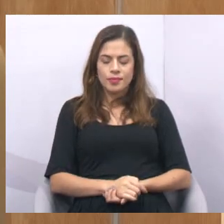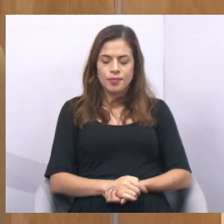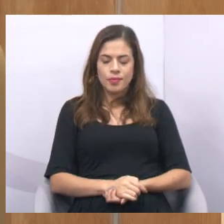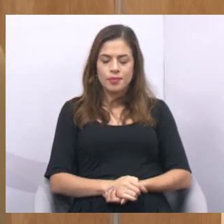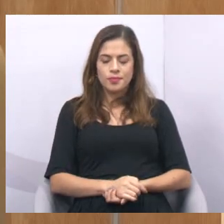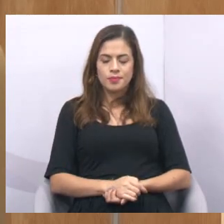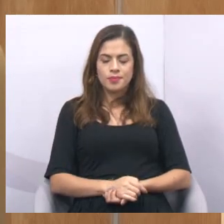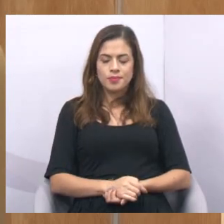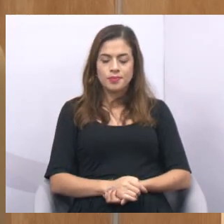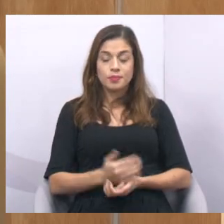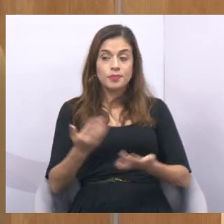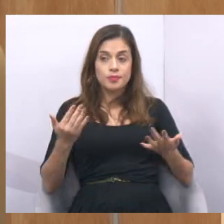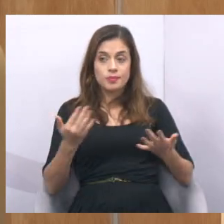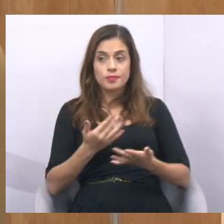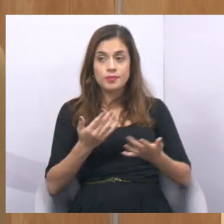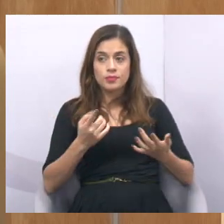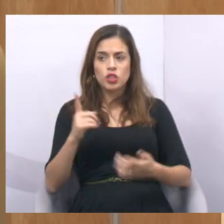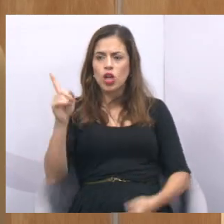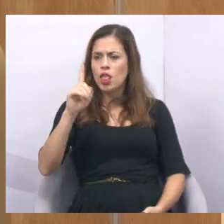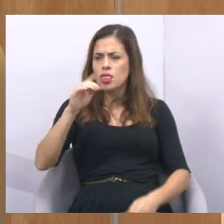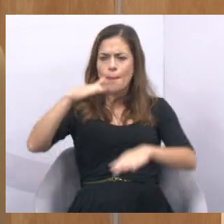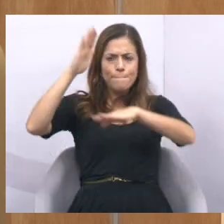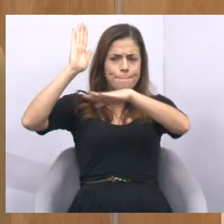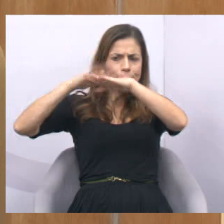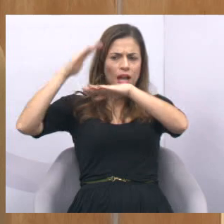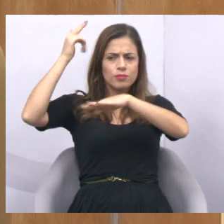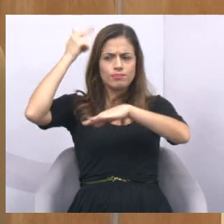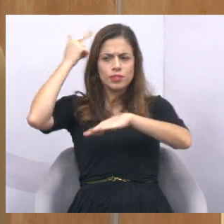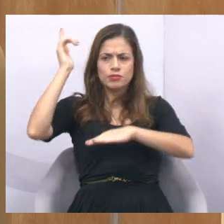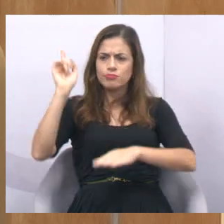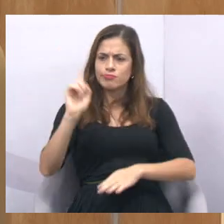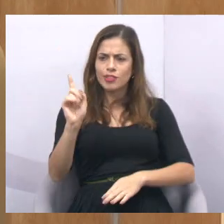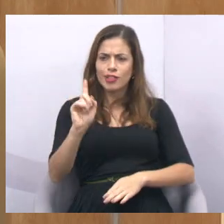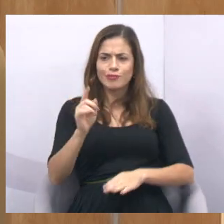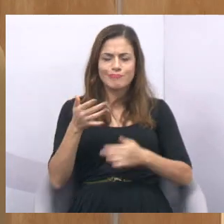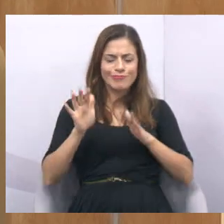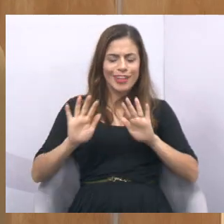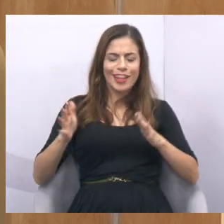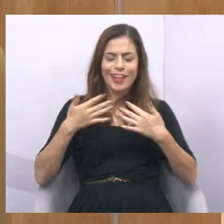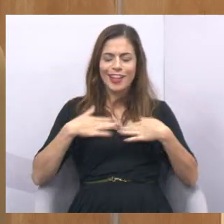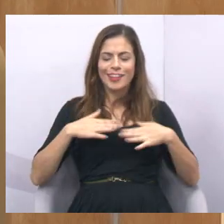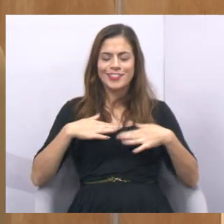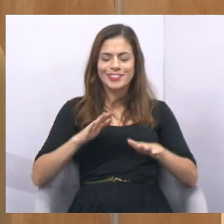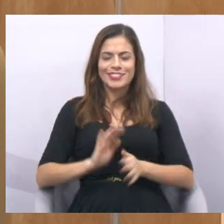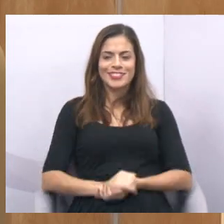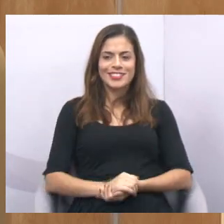E hoje eu não dou mais aqueles tapas na cabeça, pode ficar sossegado,